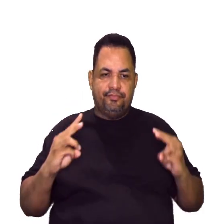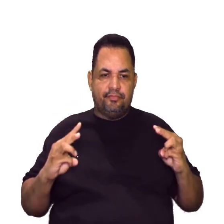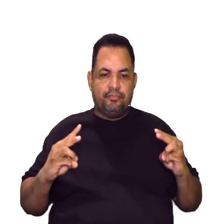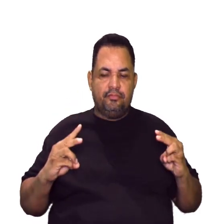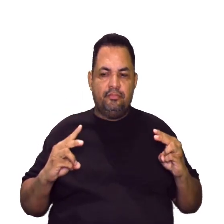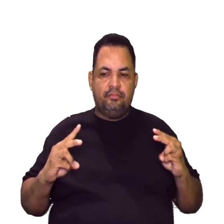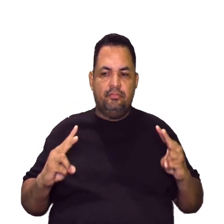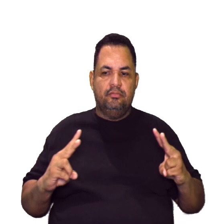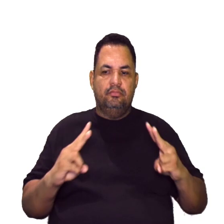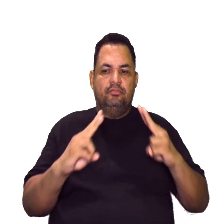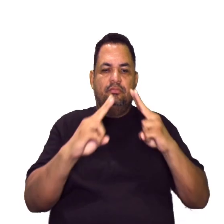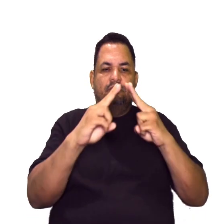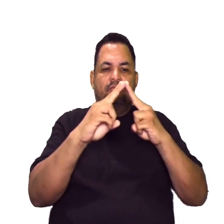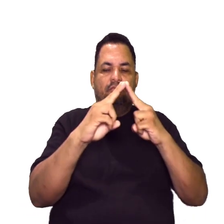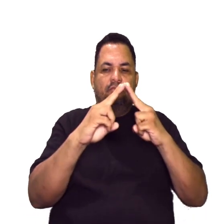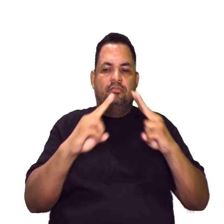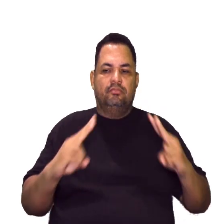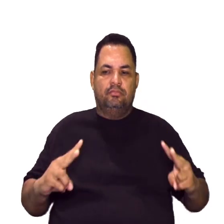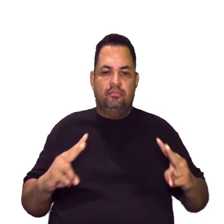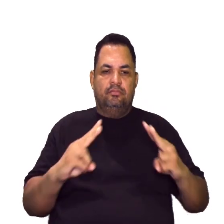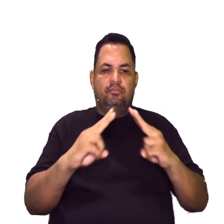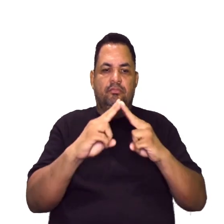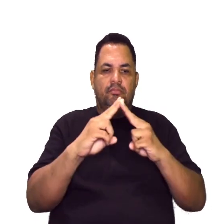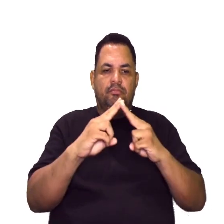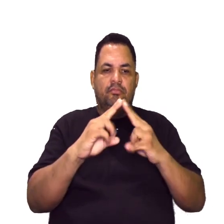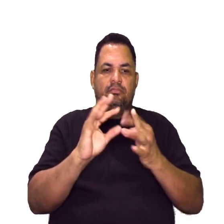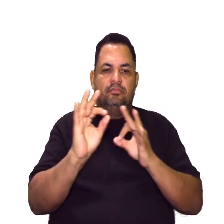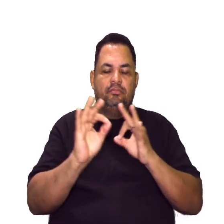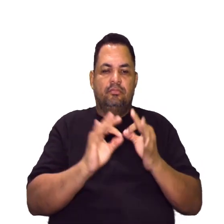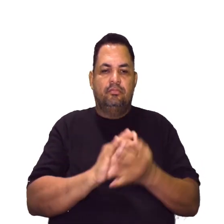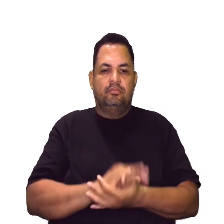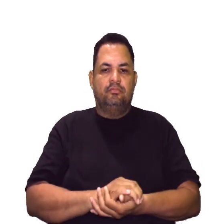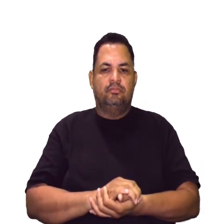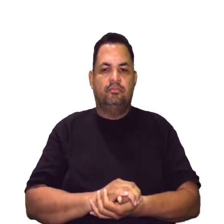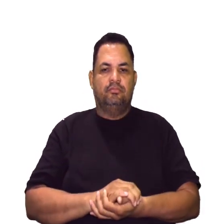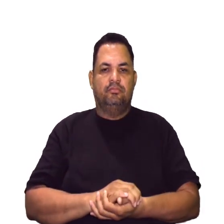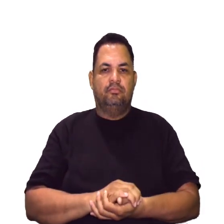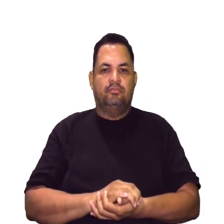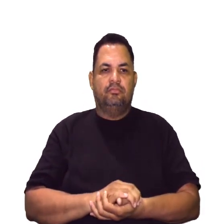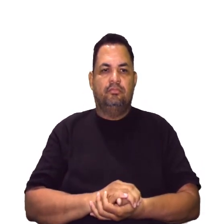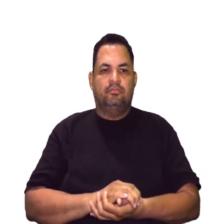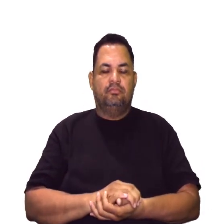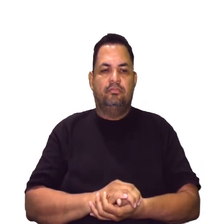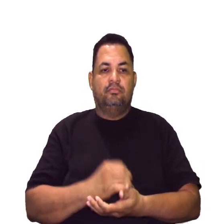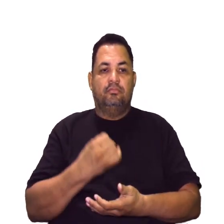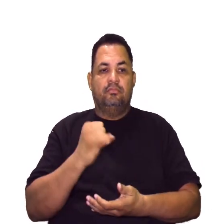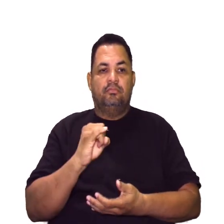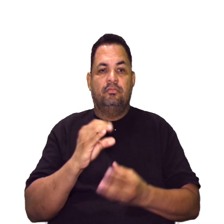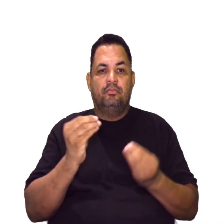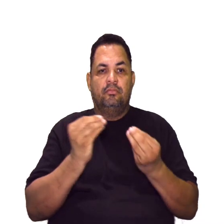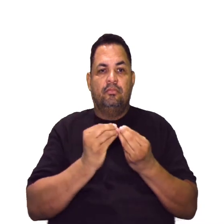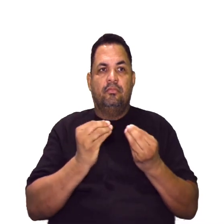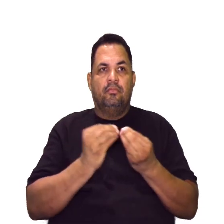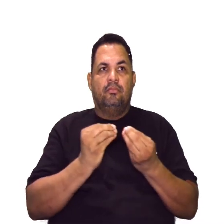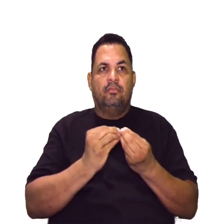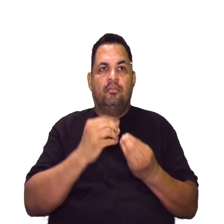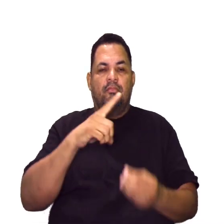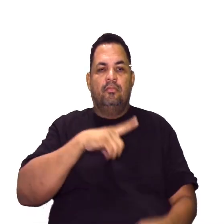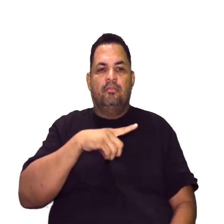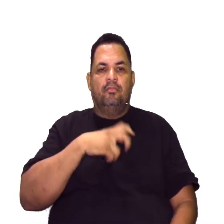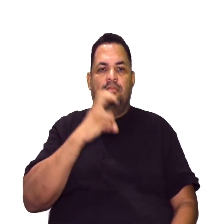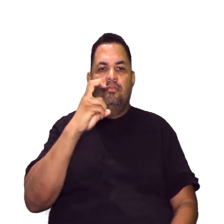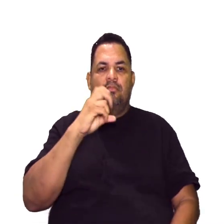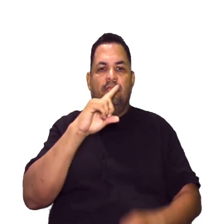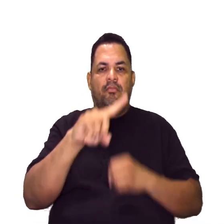daí piramidal ou pirâmide trigonal. Se uma molécula tem 5